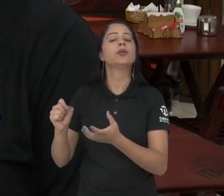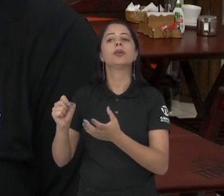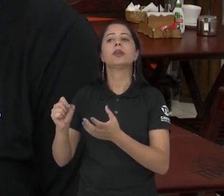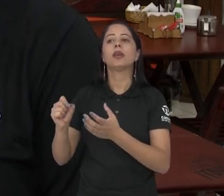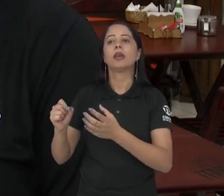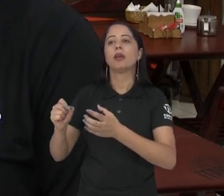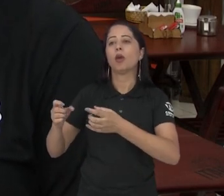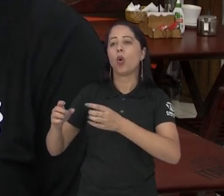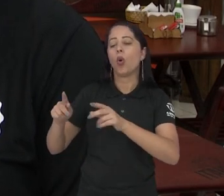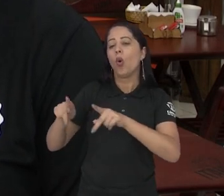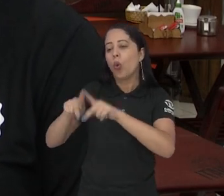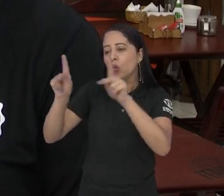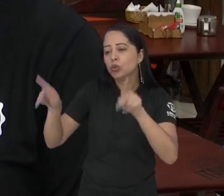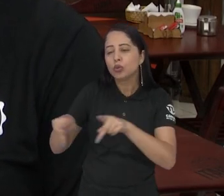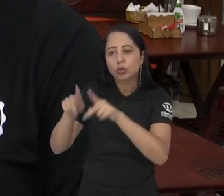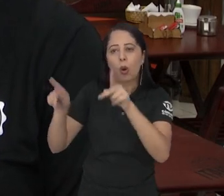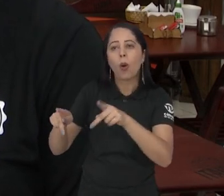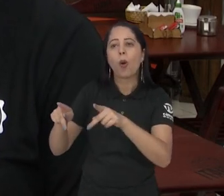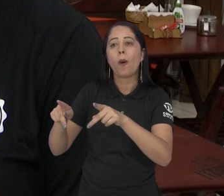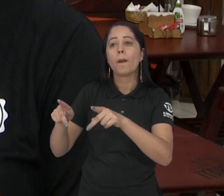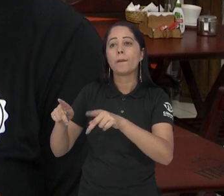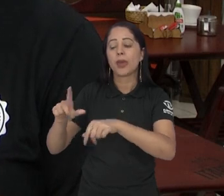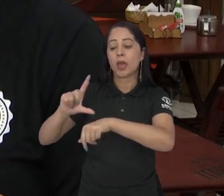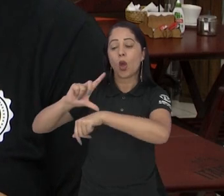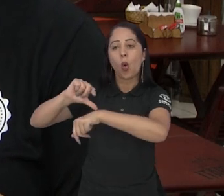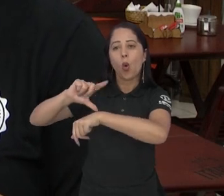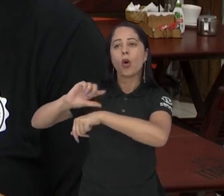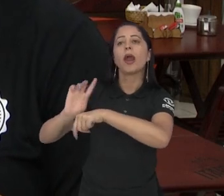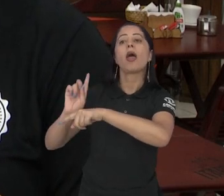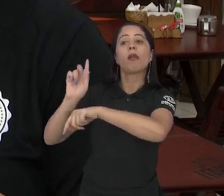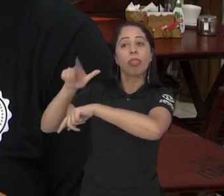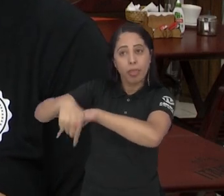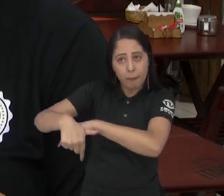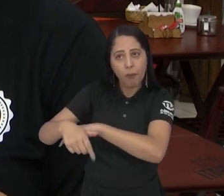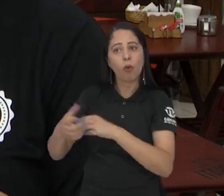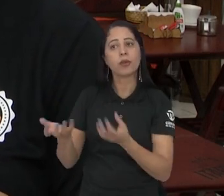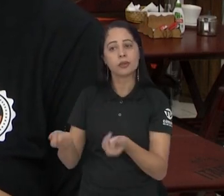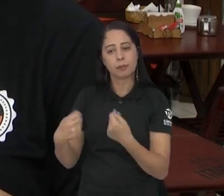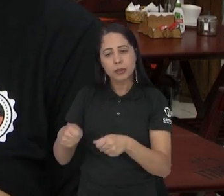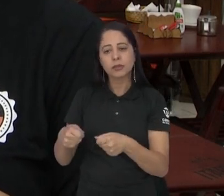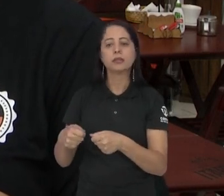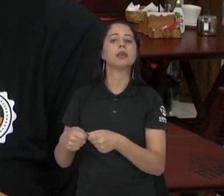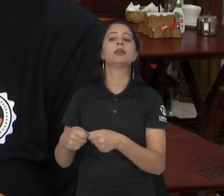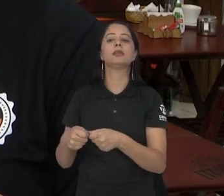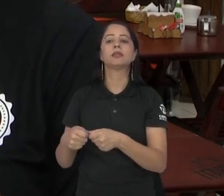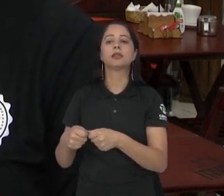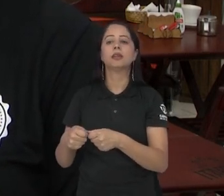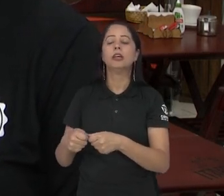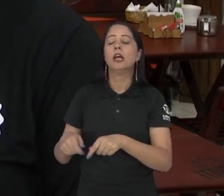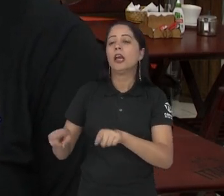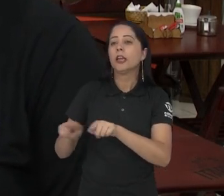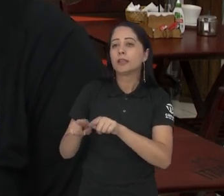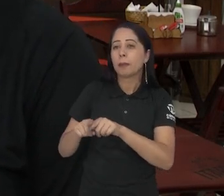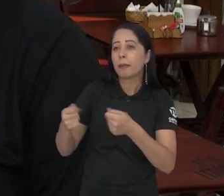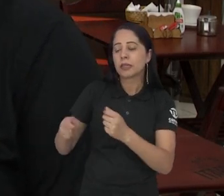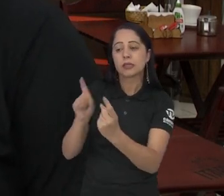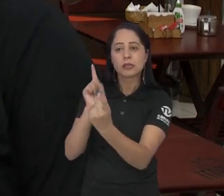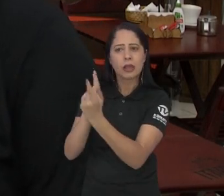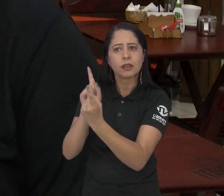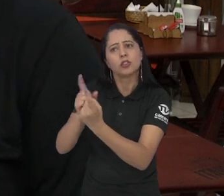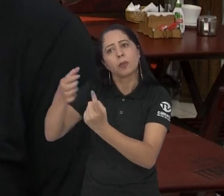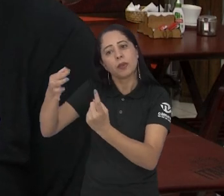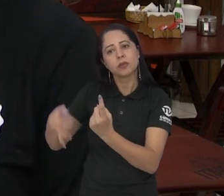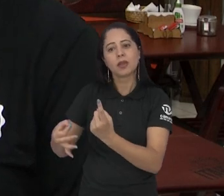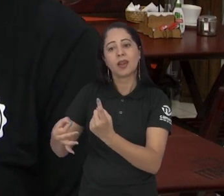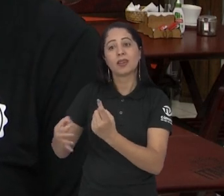né E a gente tem intenção de fazer funcionar a galeria até mais tarde o café até mais tarde entendeu os clientes após o funcionamento das lojas tem clientes querem